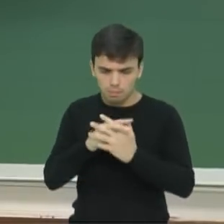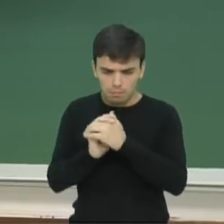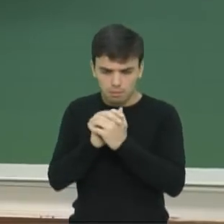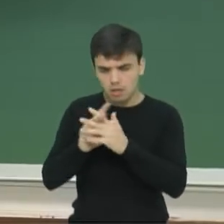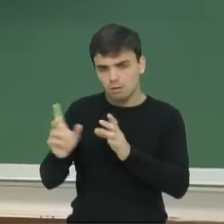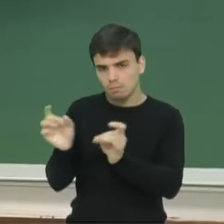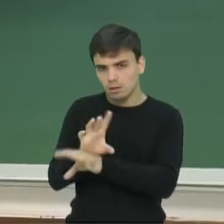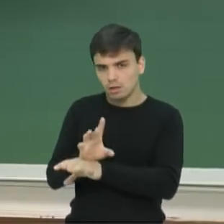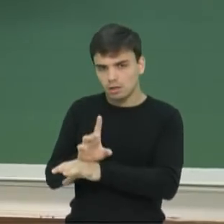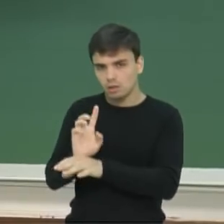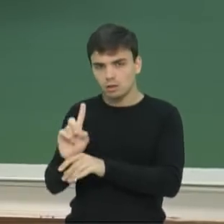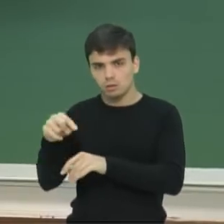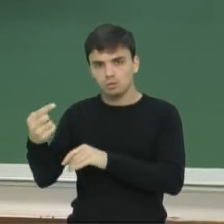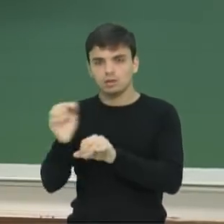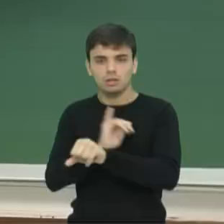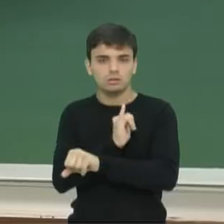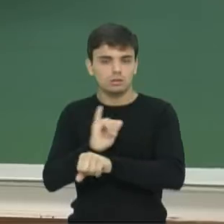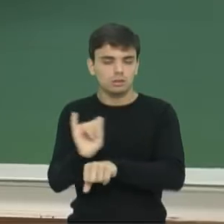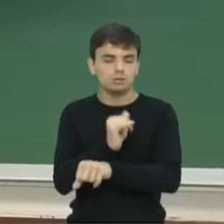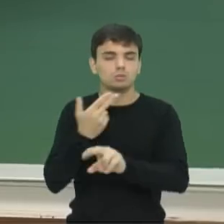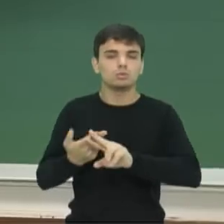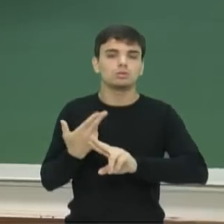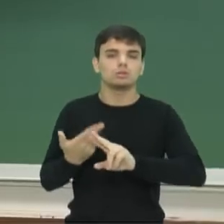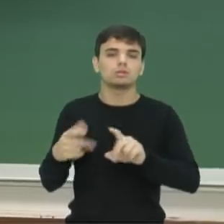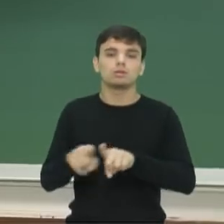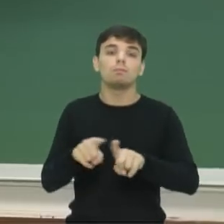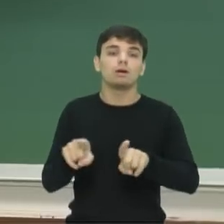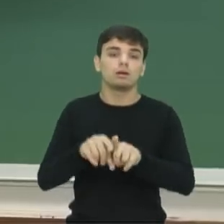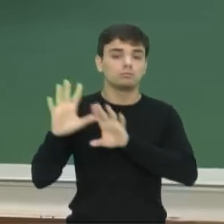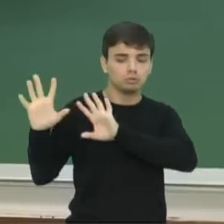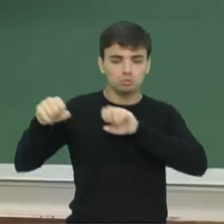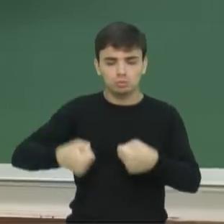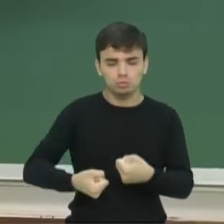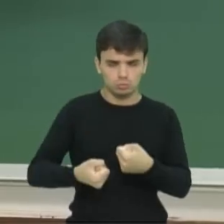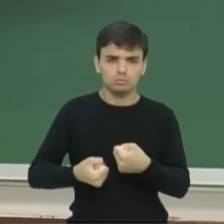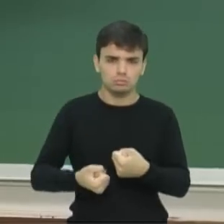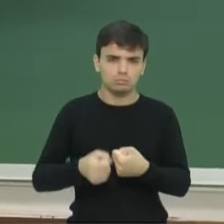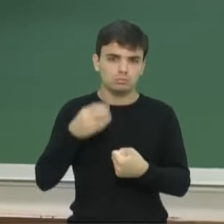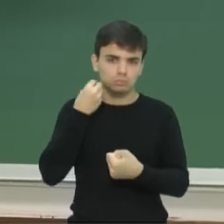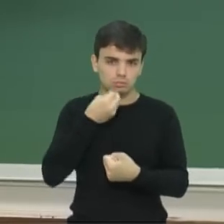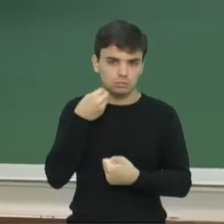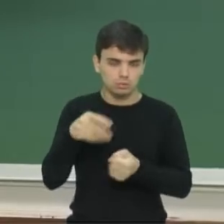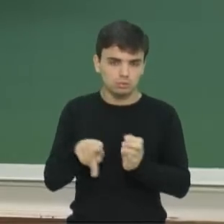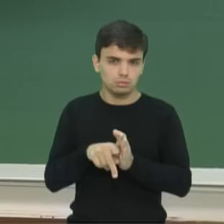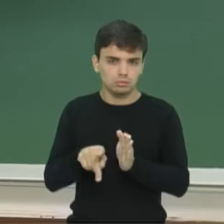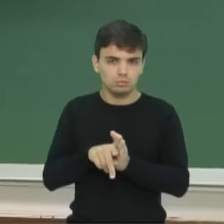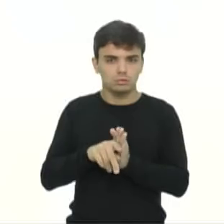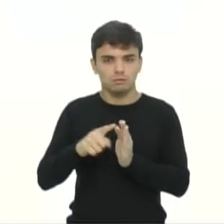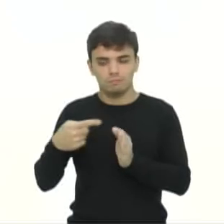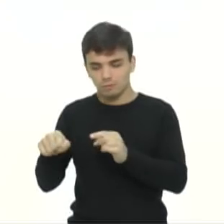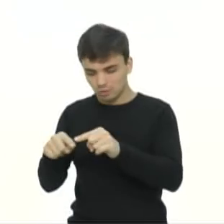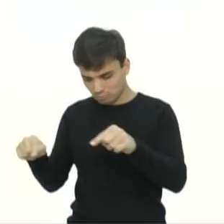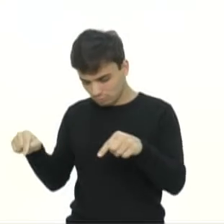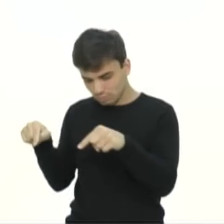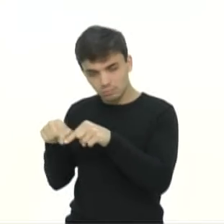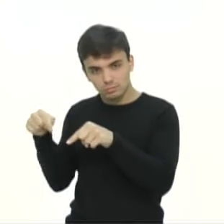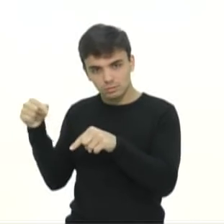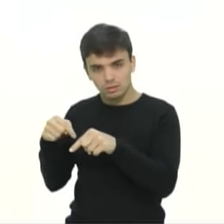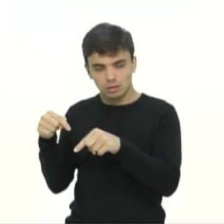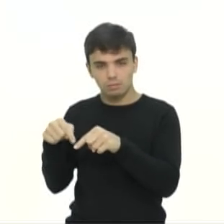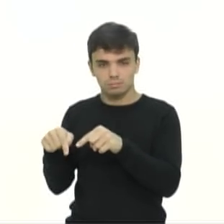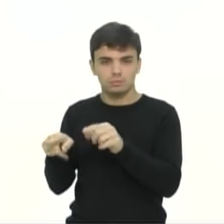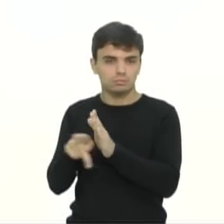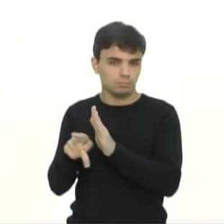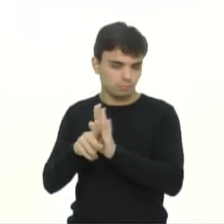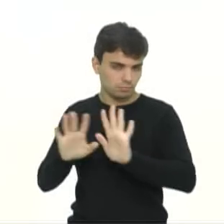tenta outra técnica também, que é utilizada dentro do judô, que ela tenta ali fora do espaço delimitado também, que como a